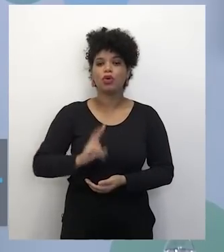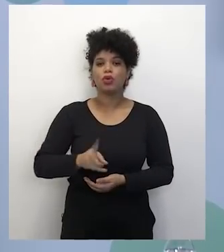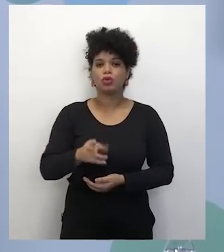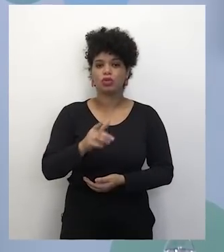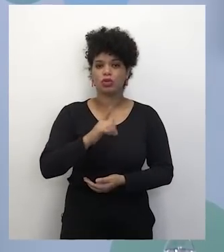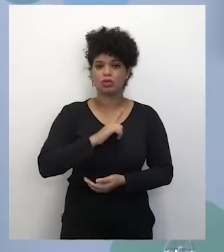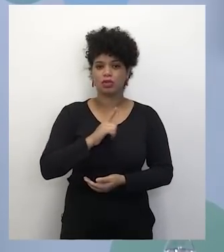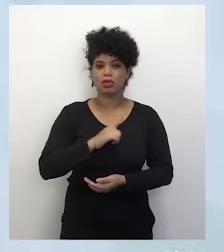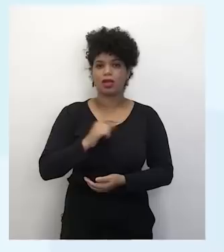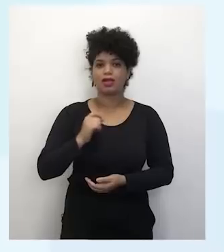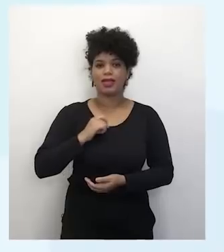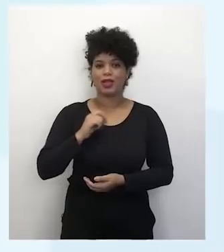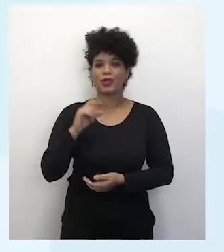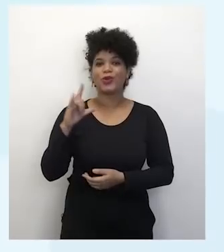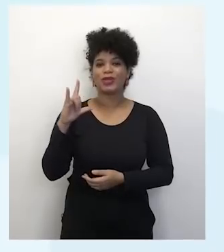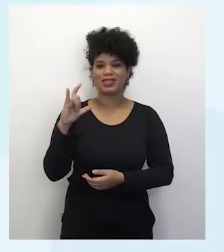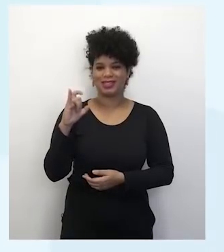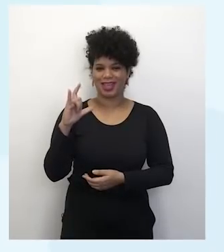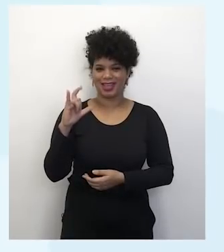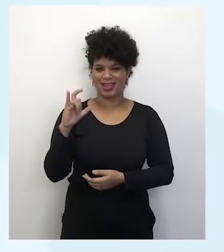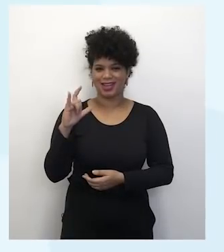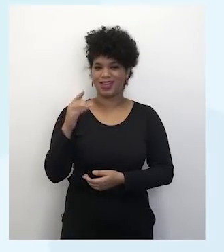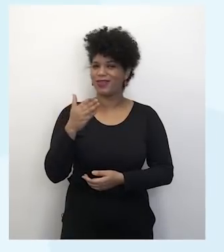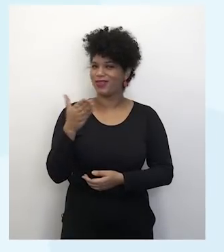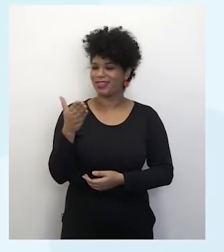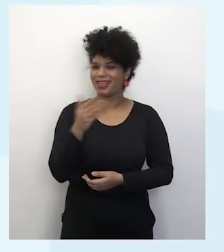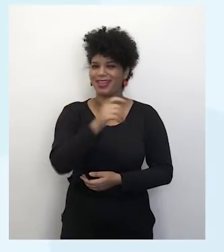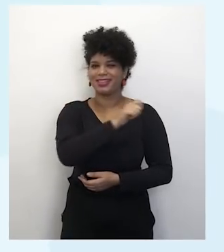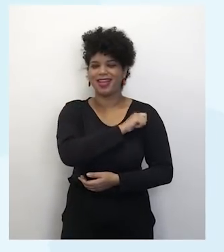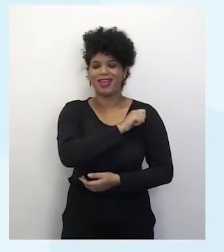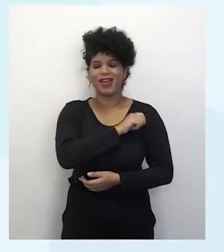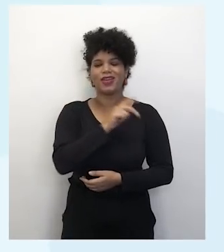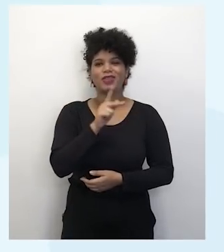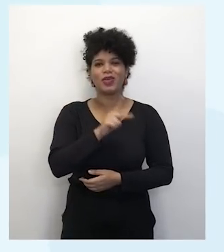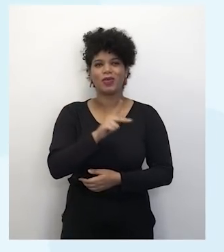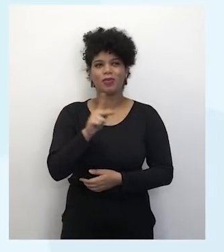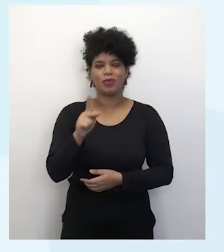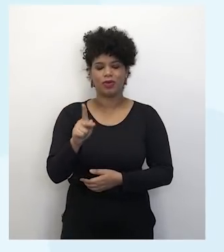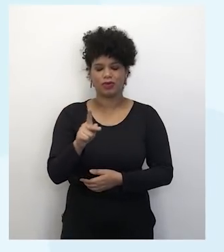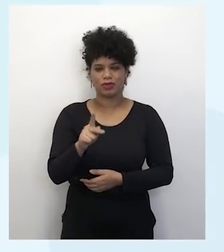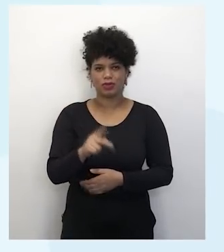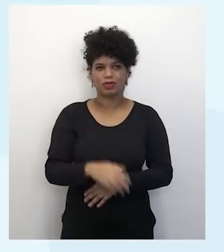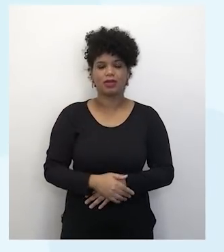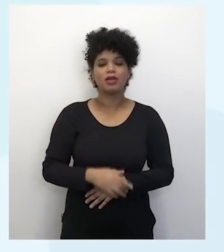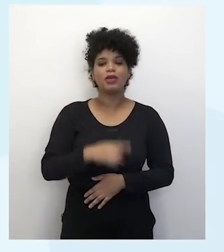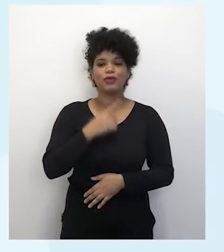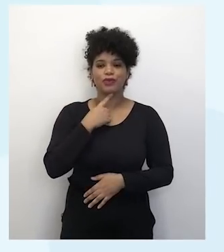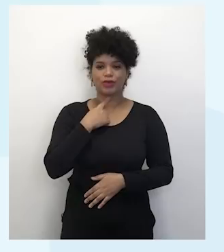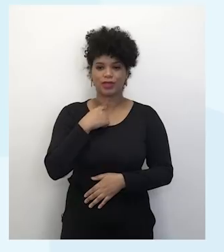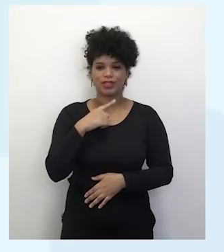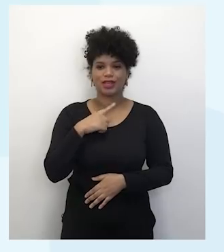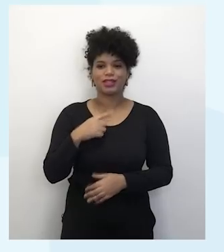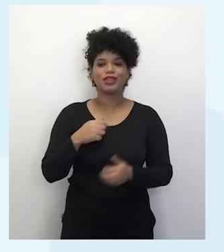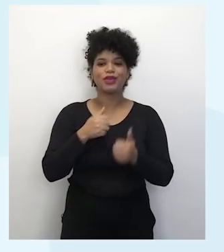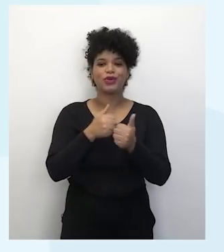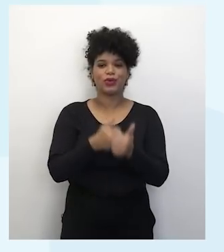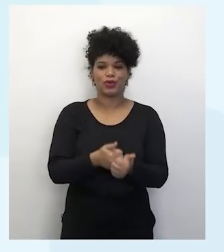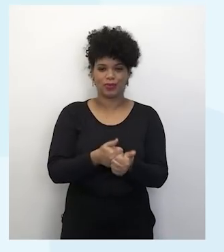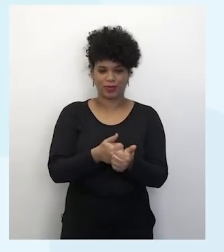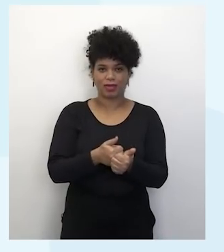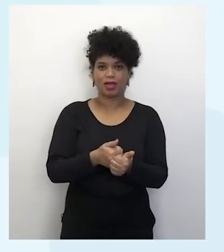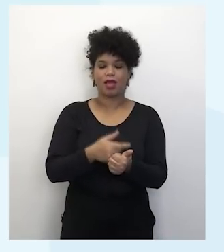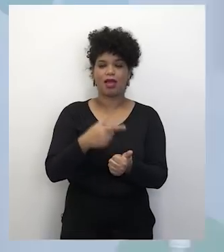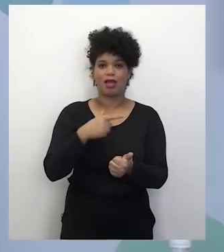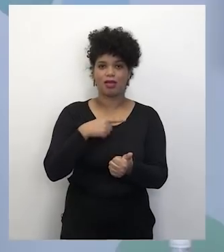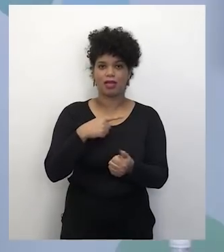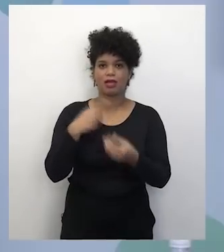nossa página no Instagram, né, para aqueles alunos e professores, né, que desejam acompanhar as nossas publicações,